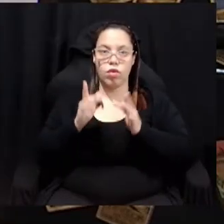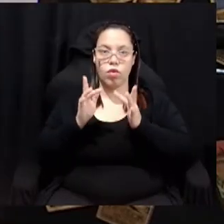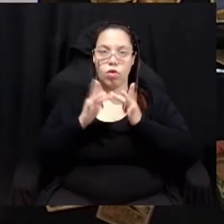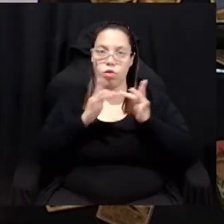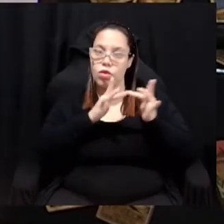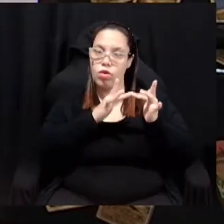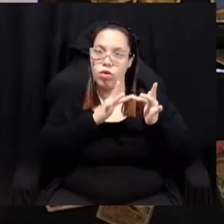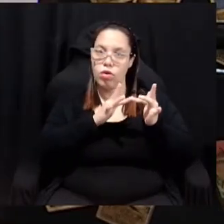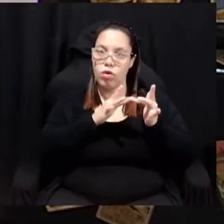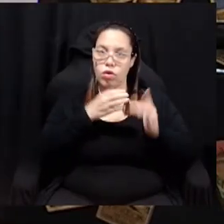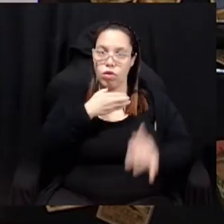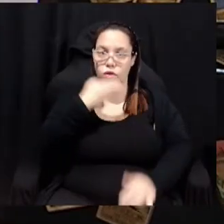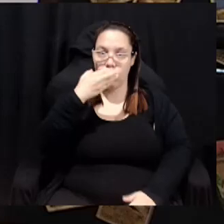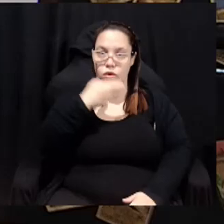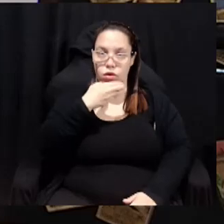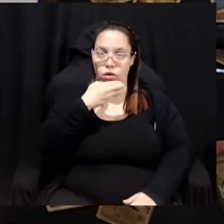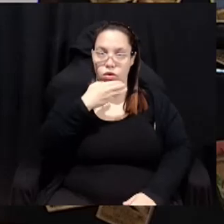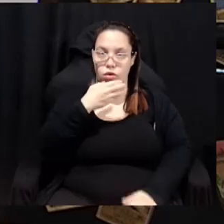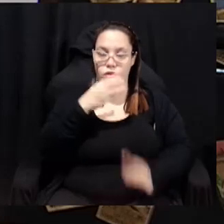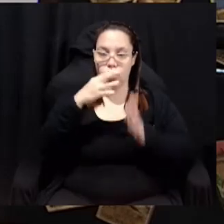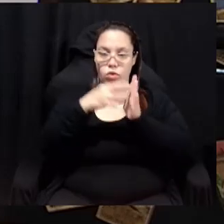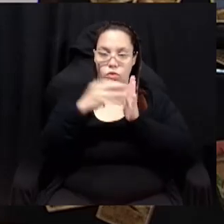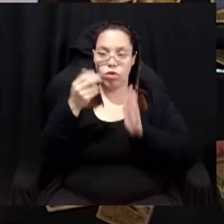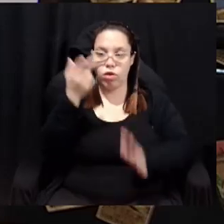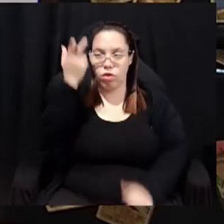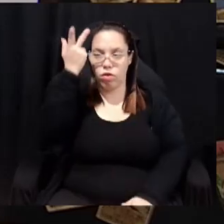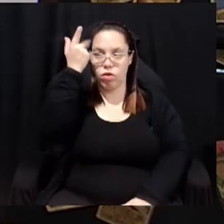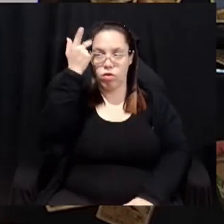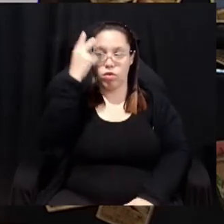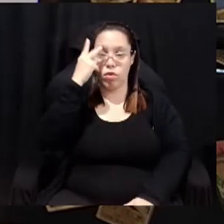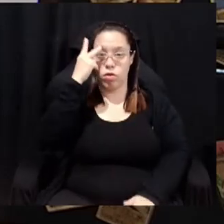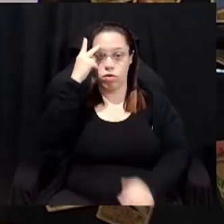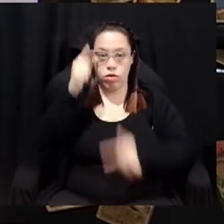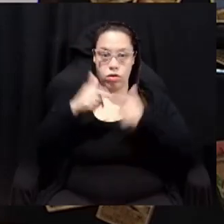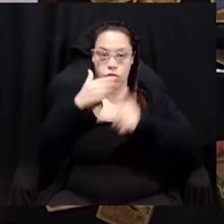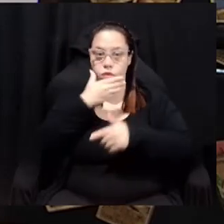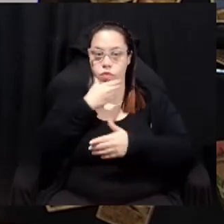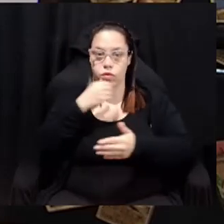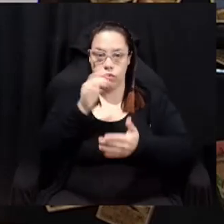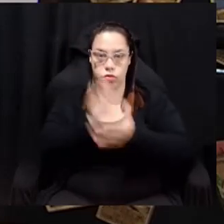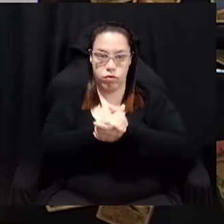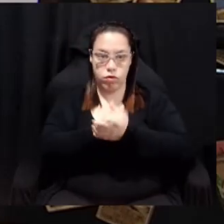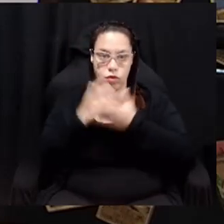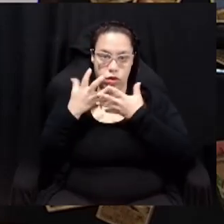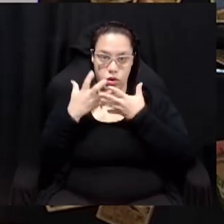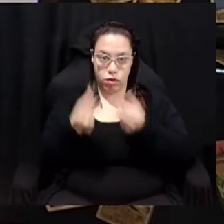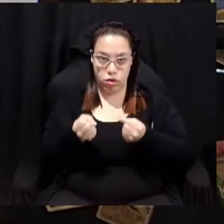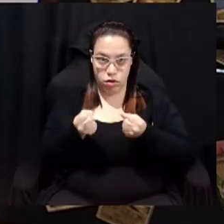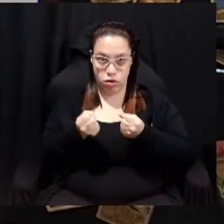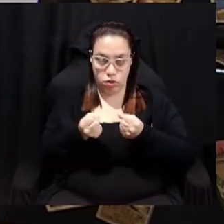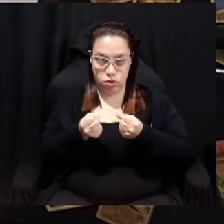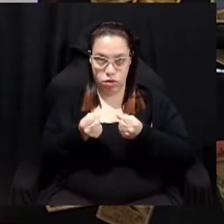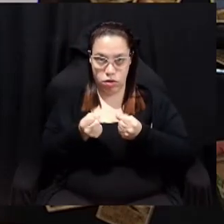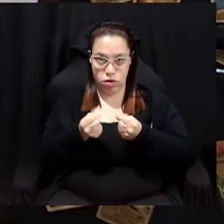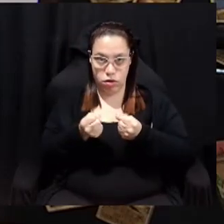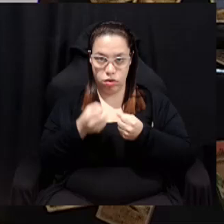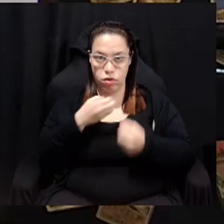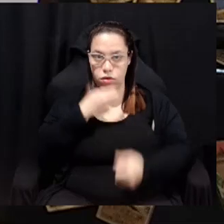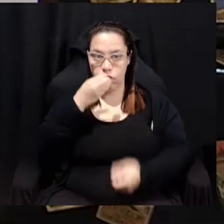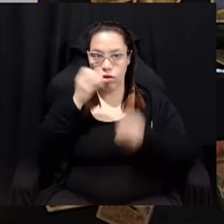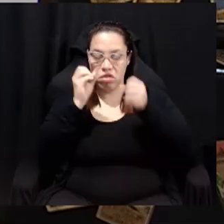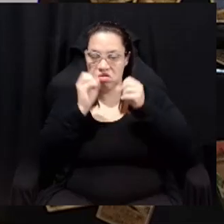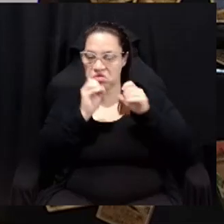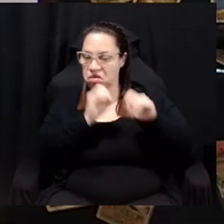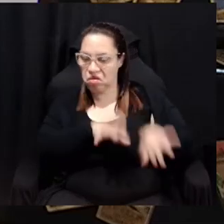frutas fora do padrão estético aqui devido ao trabalho do meu esposo, que ele recebia essas frutas que iam ser descartadas, e